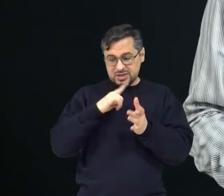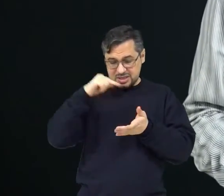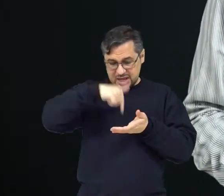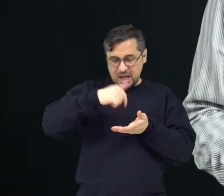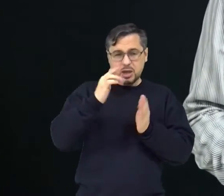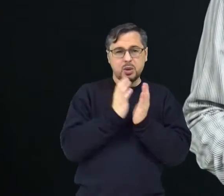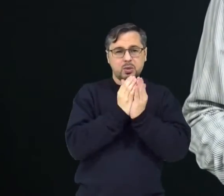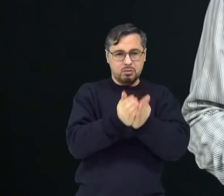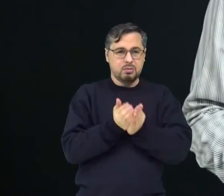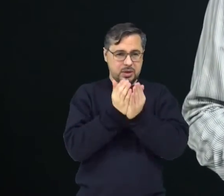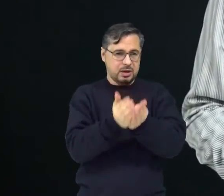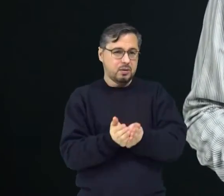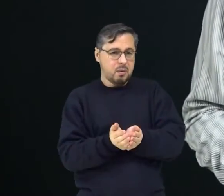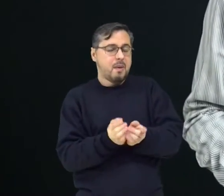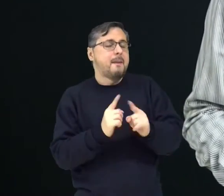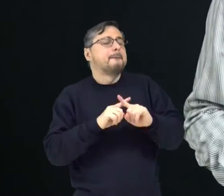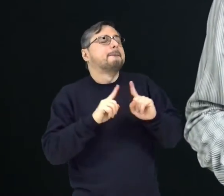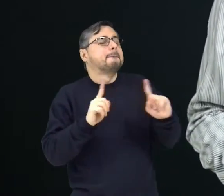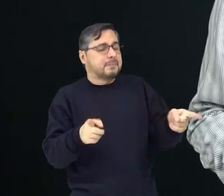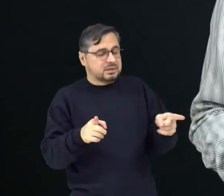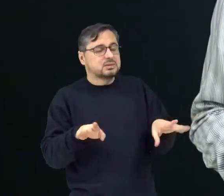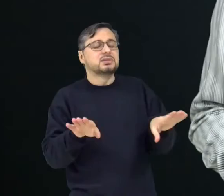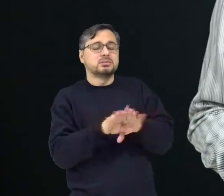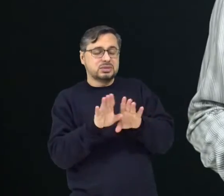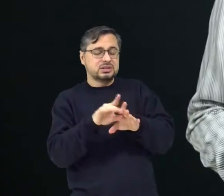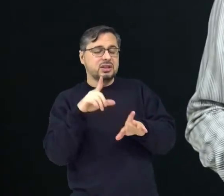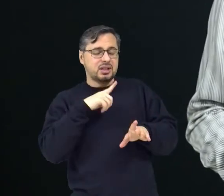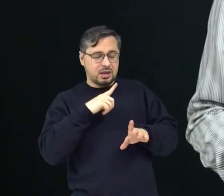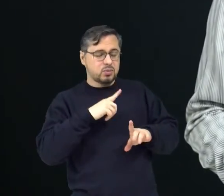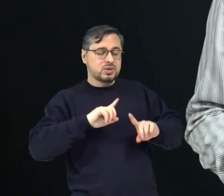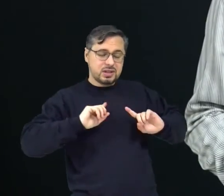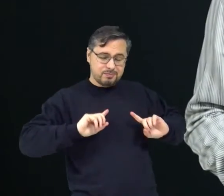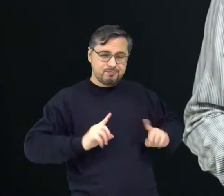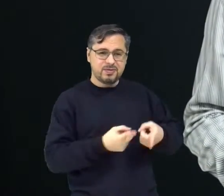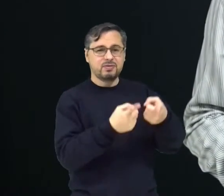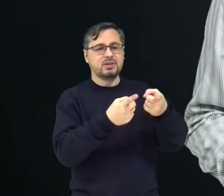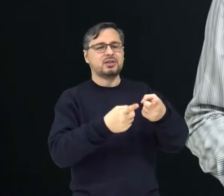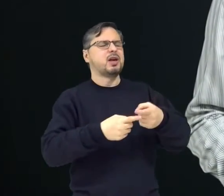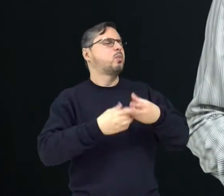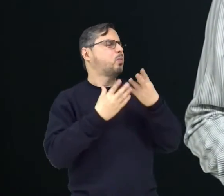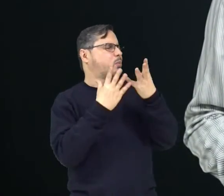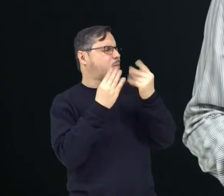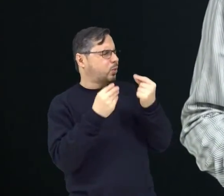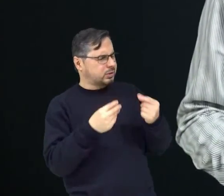eu enfrentarmos grandes tempestades. Você já havia pensado nisso?